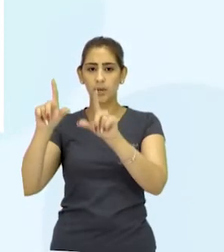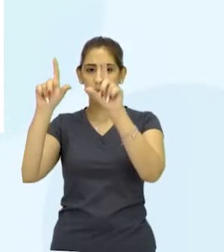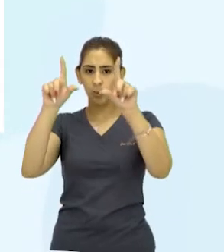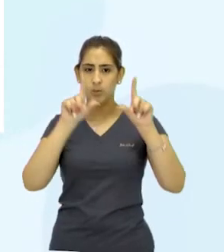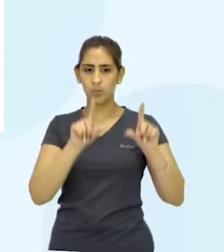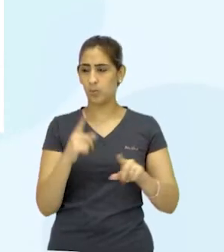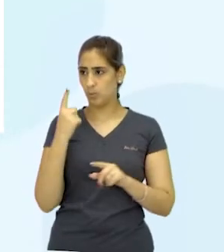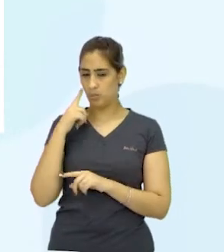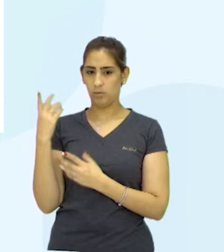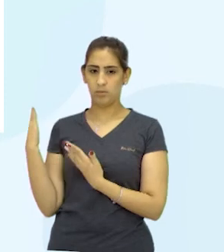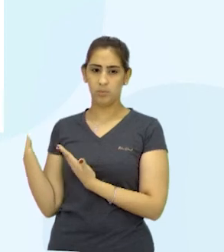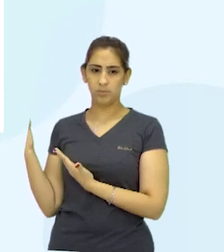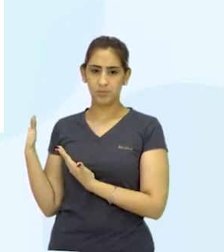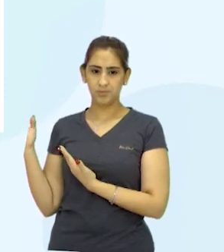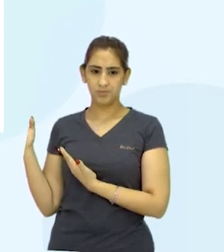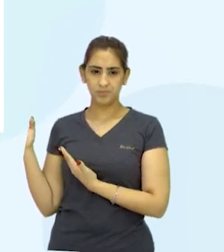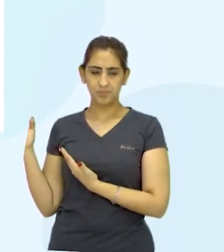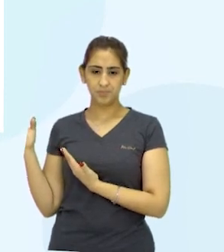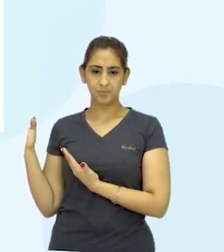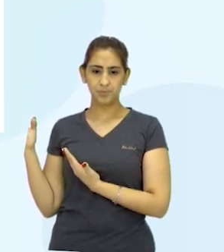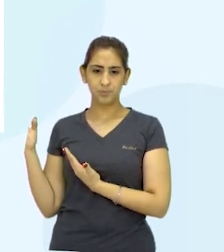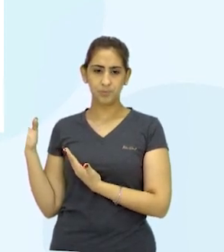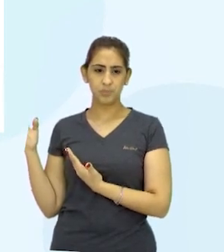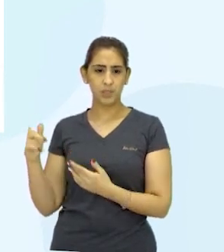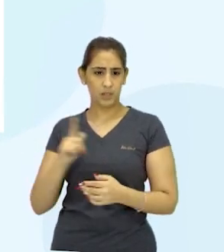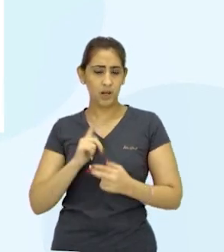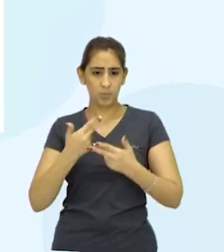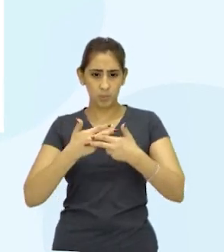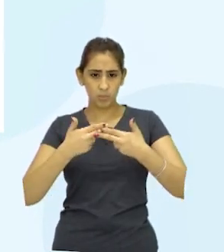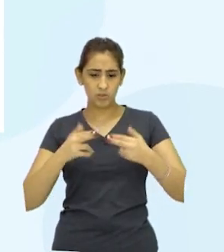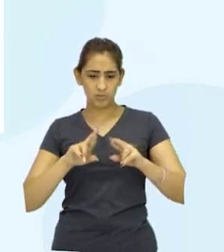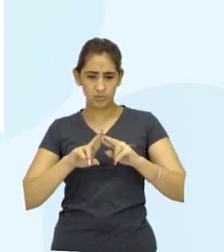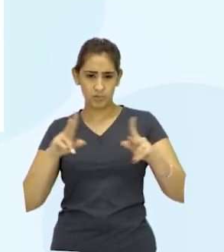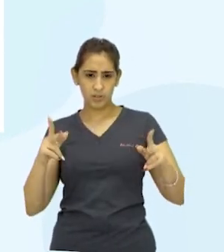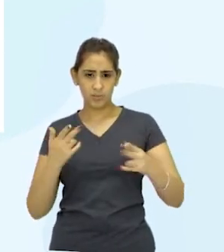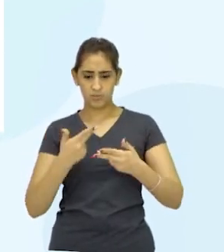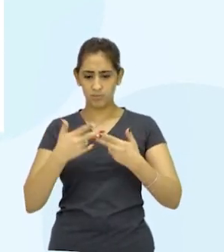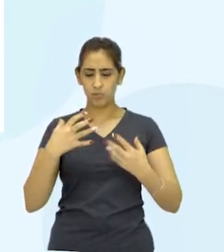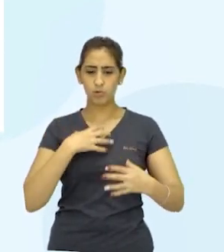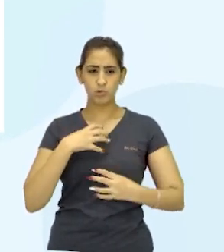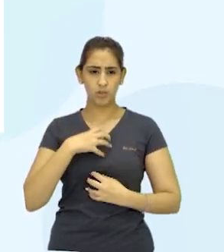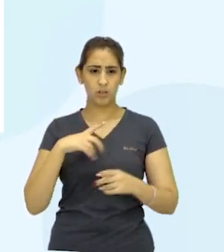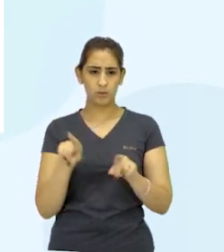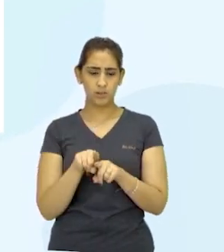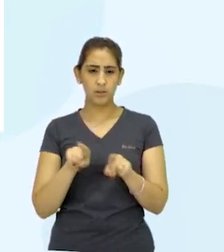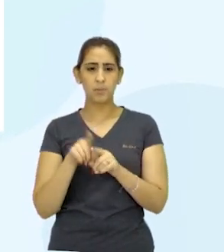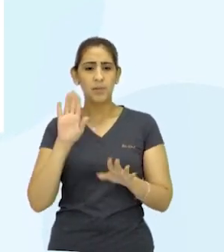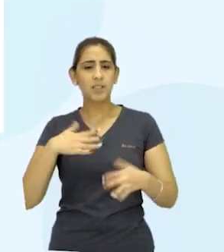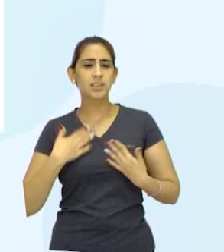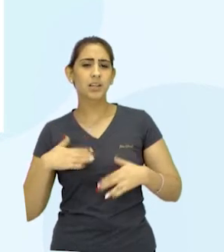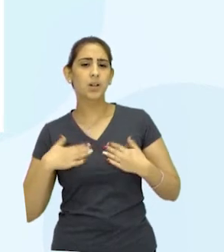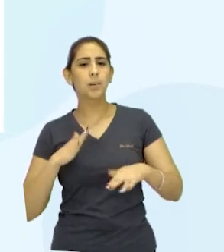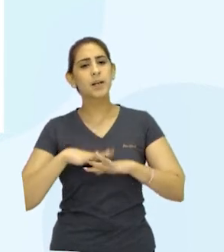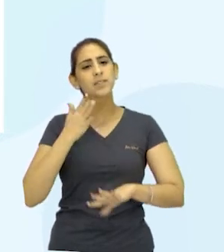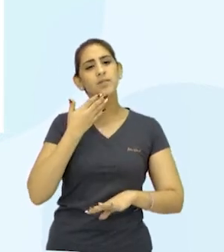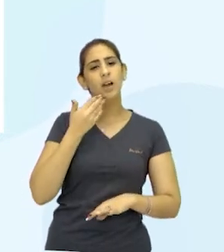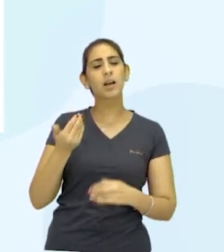aí, Xavier, como que é trabalhar com quadrinhos? Tem alguma diferença muito grande com outros estilos? É mais tranquilo, é mais